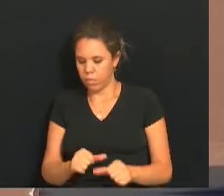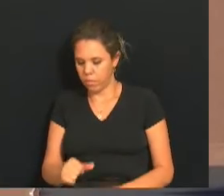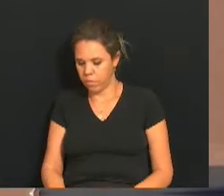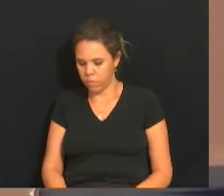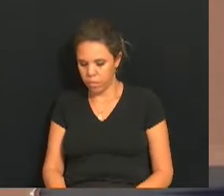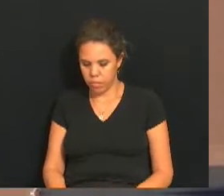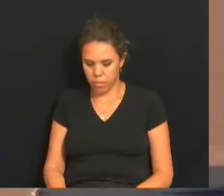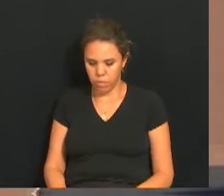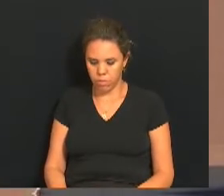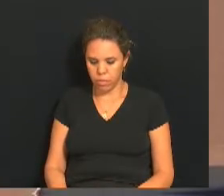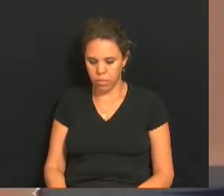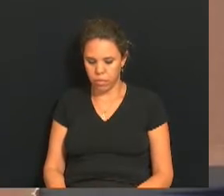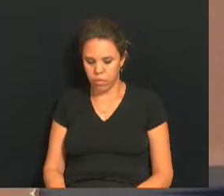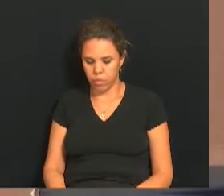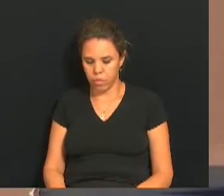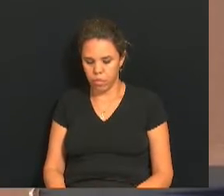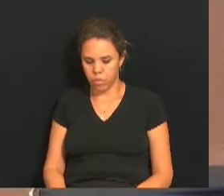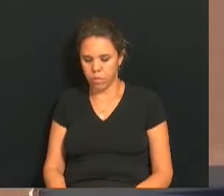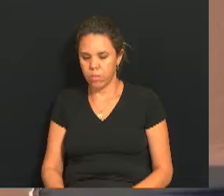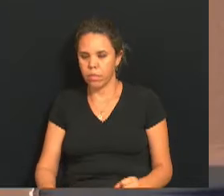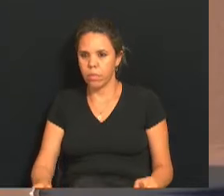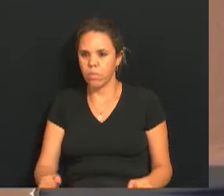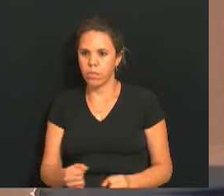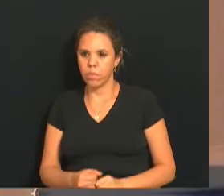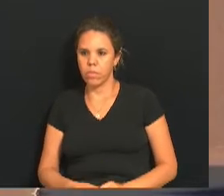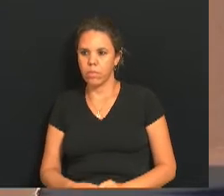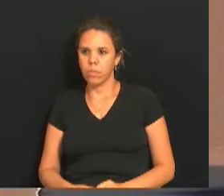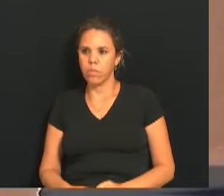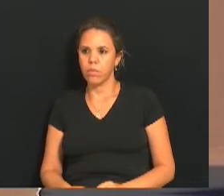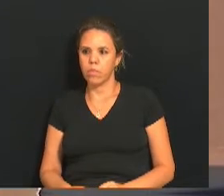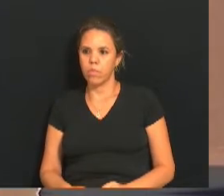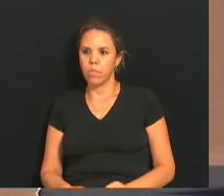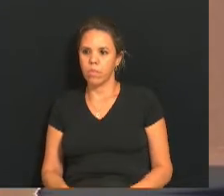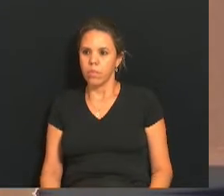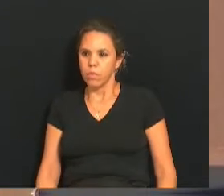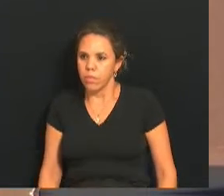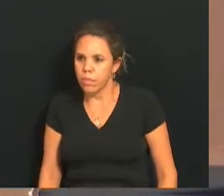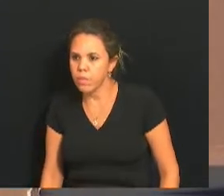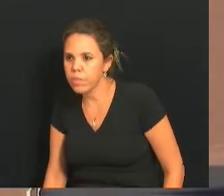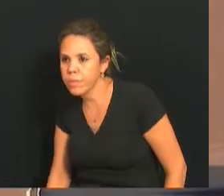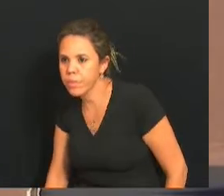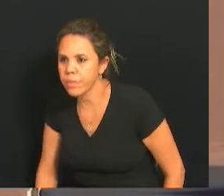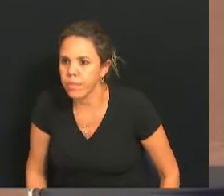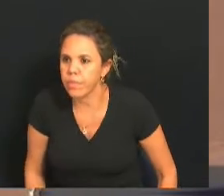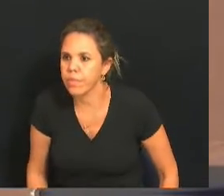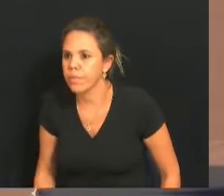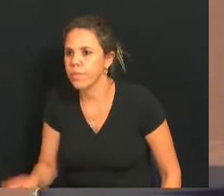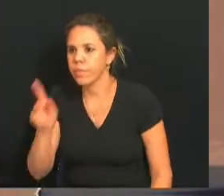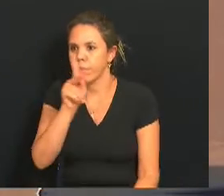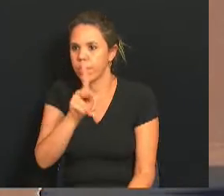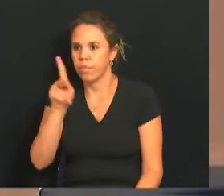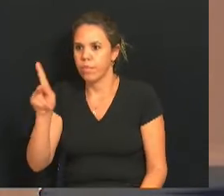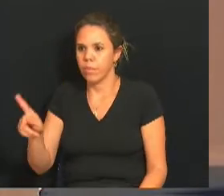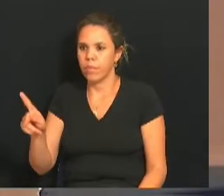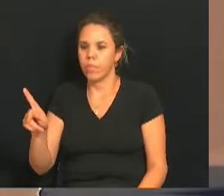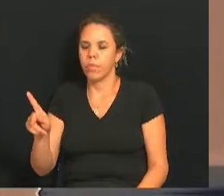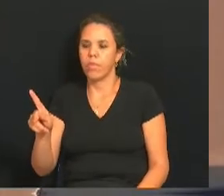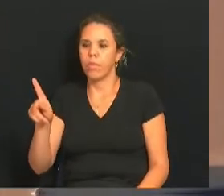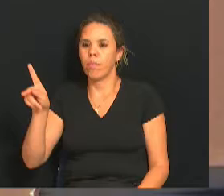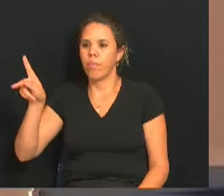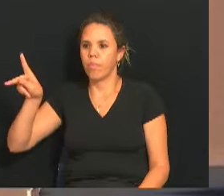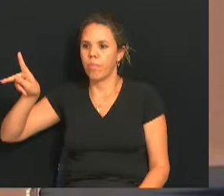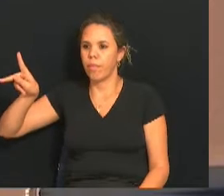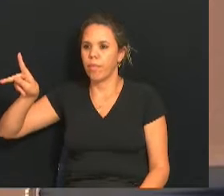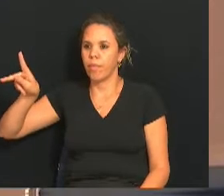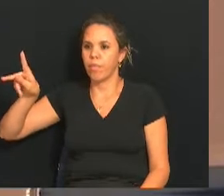queria, então, já passar a palavra para o professor Pedro Ganzelli, que representa o